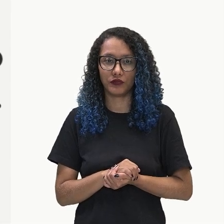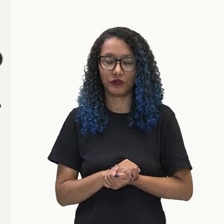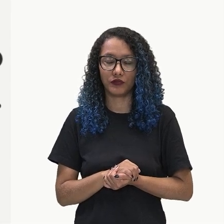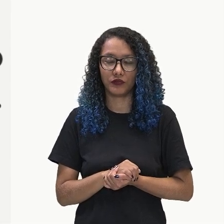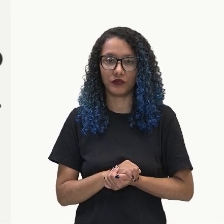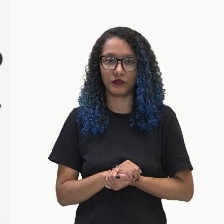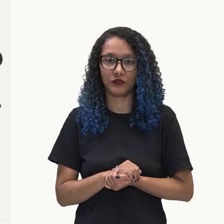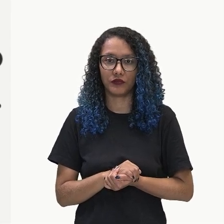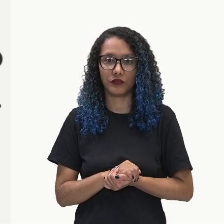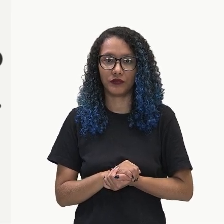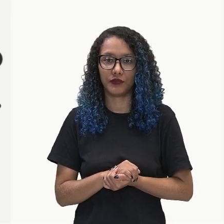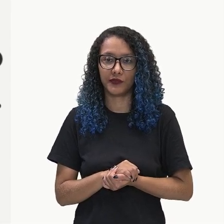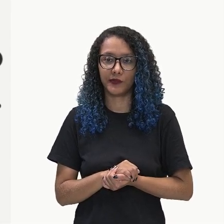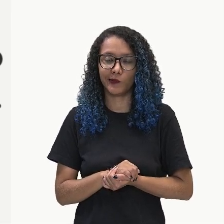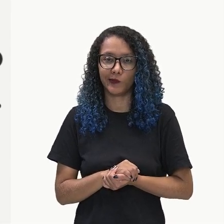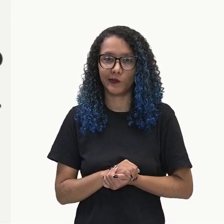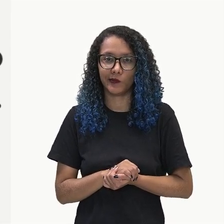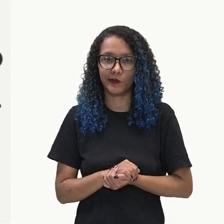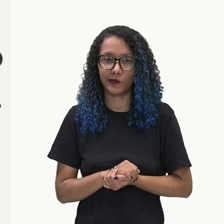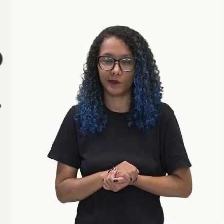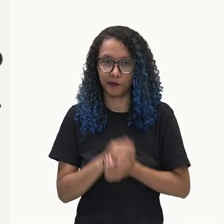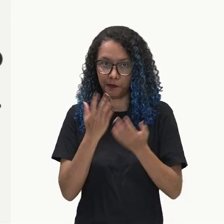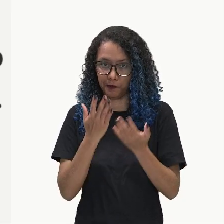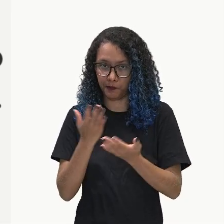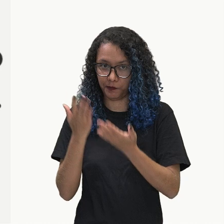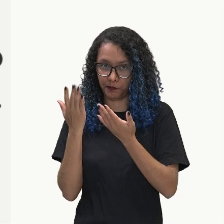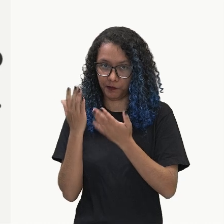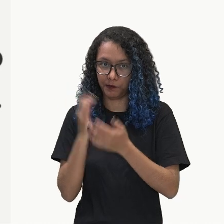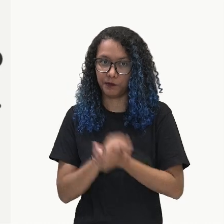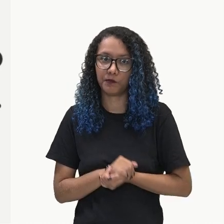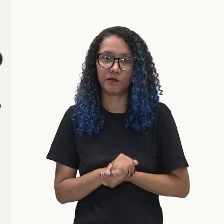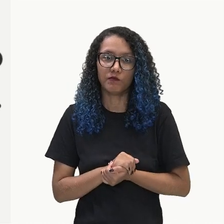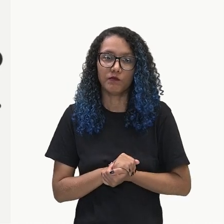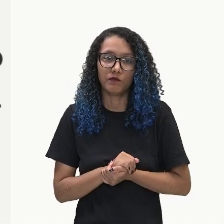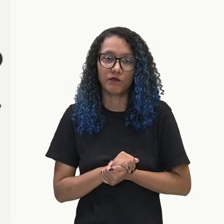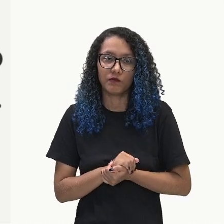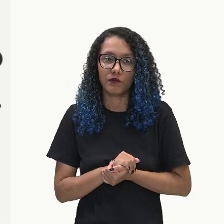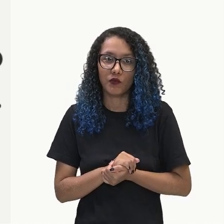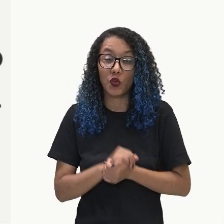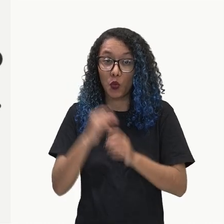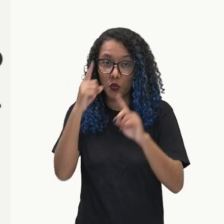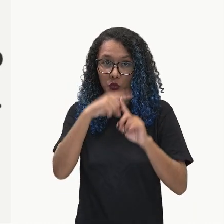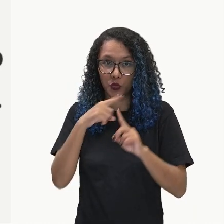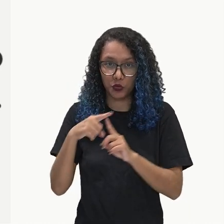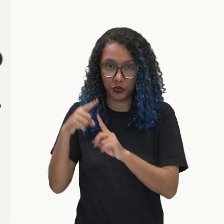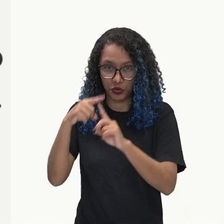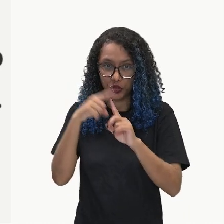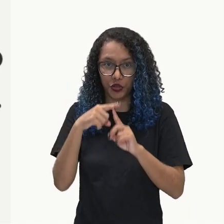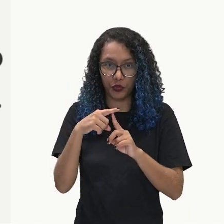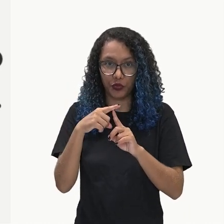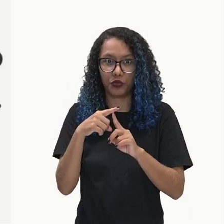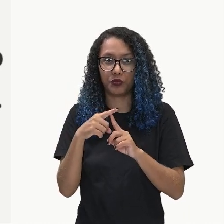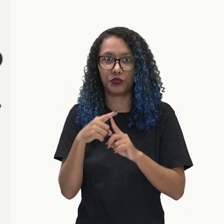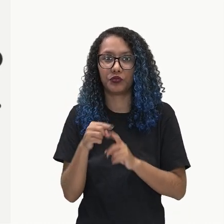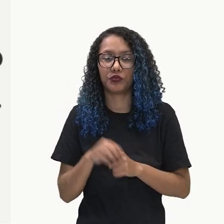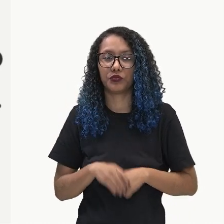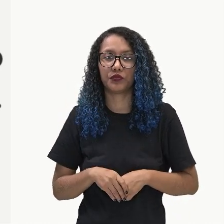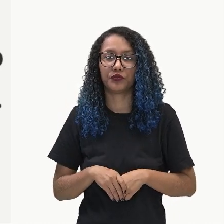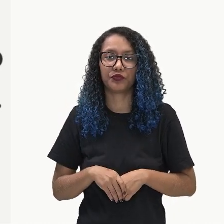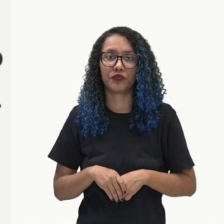ó, as escalas termométricas. Nós vamos ter a